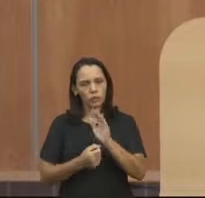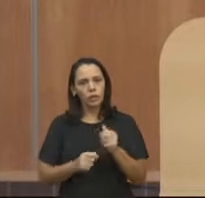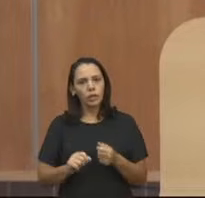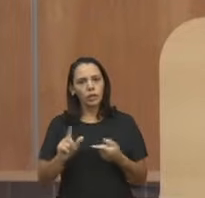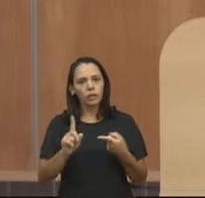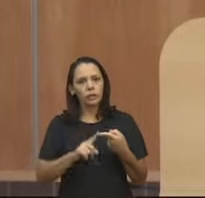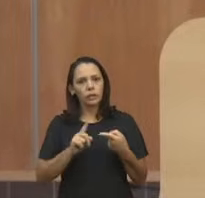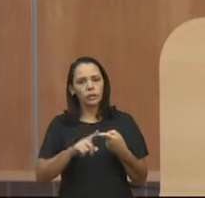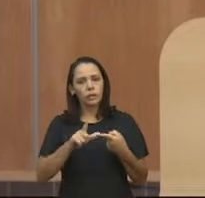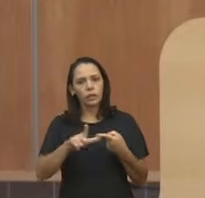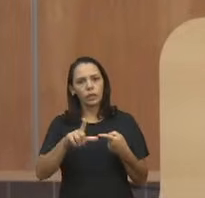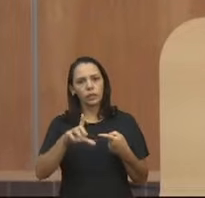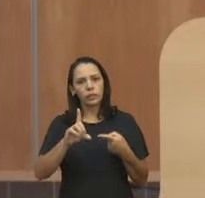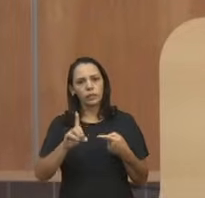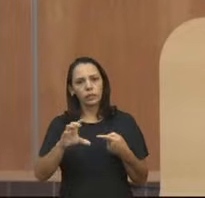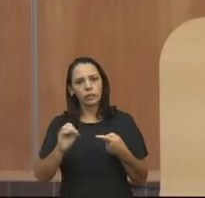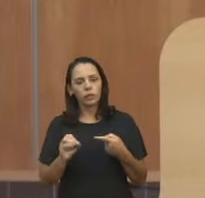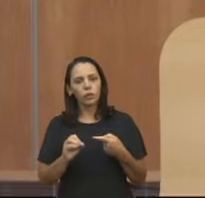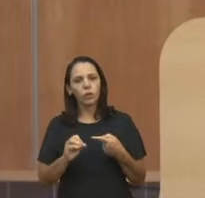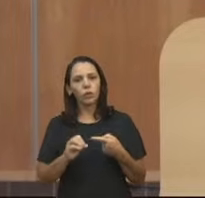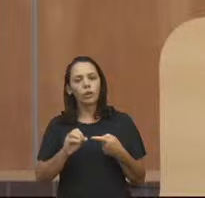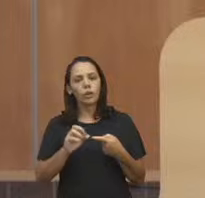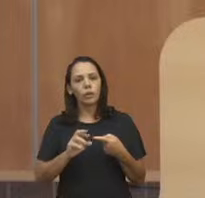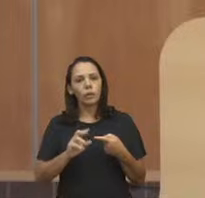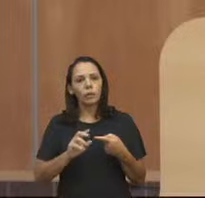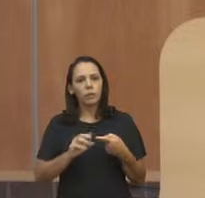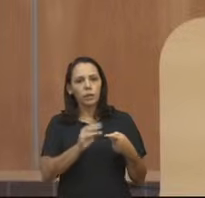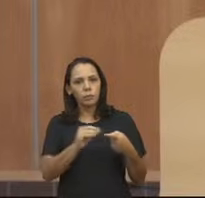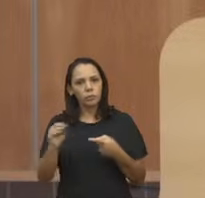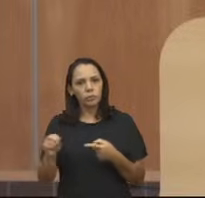margem para remanejamento e na LOA para suplementação.